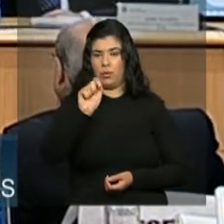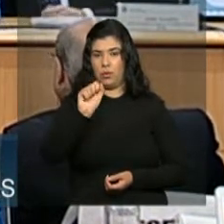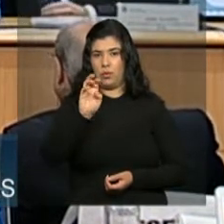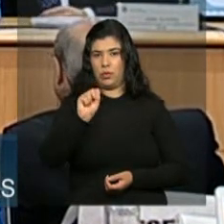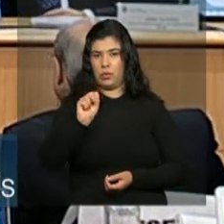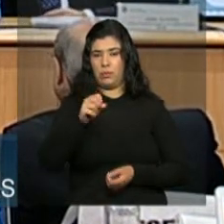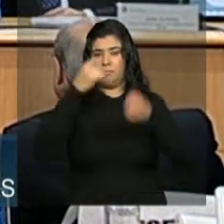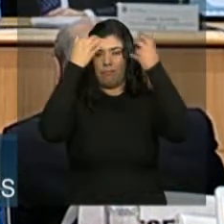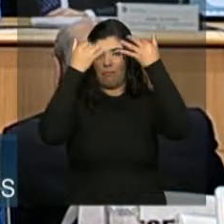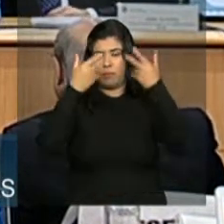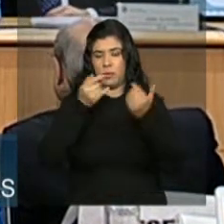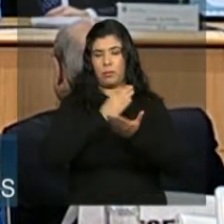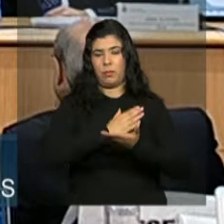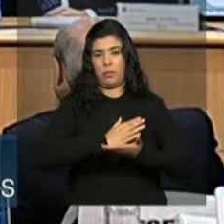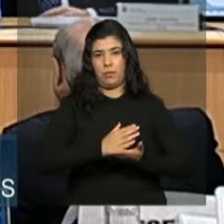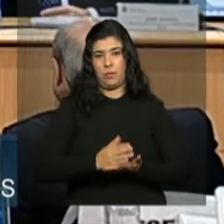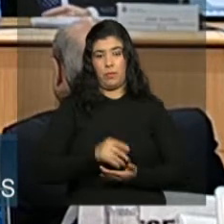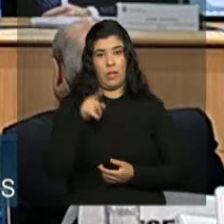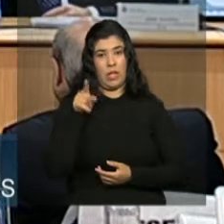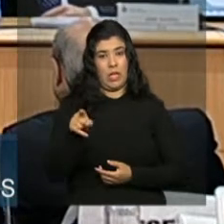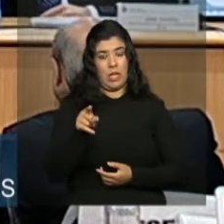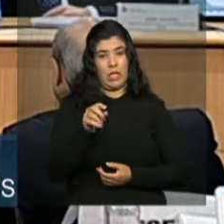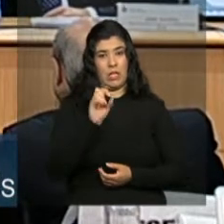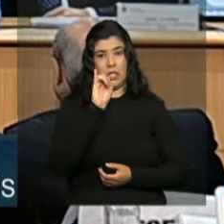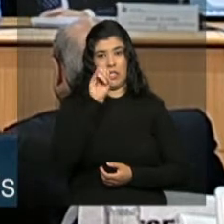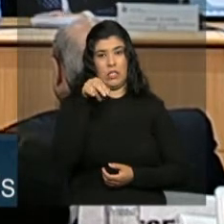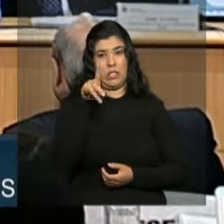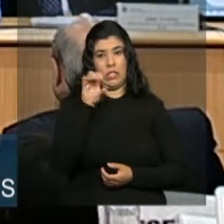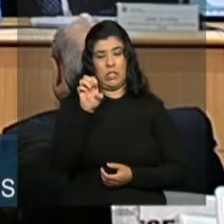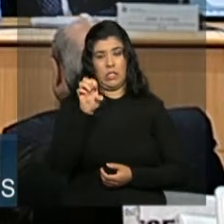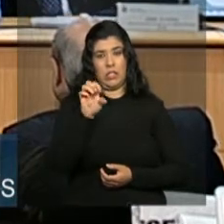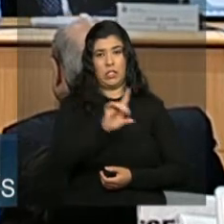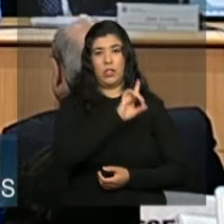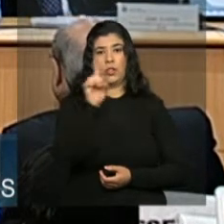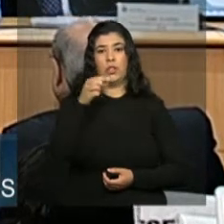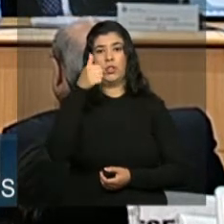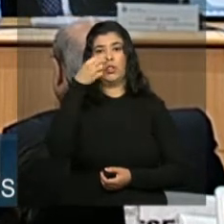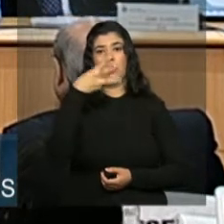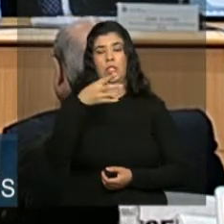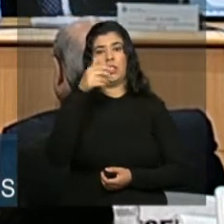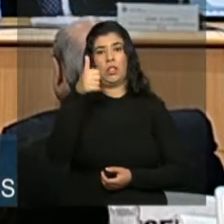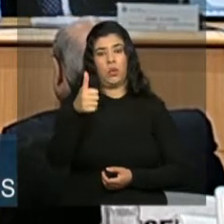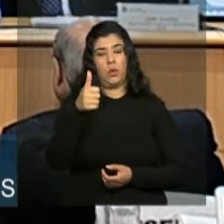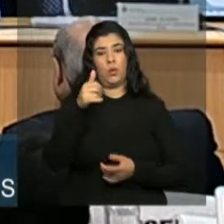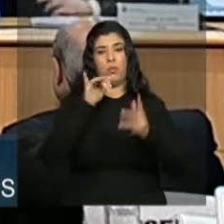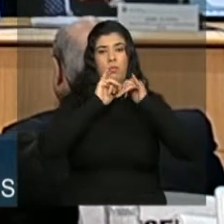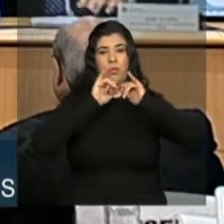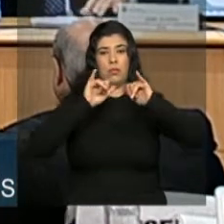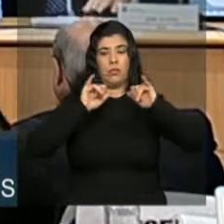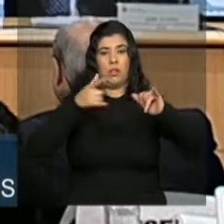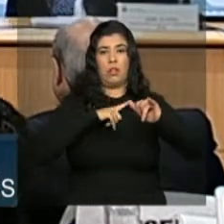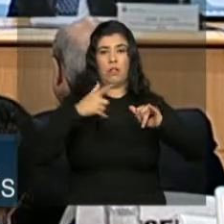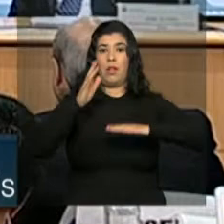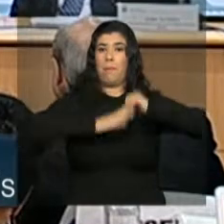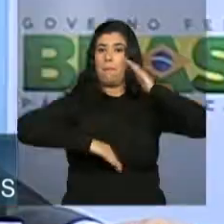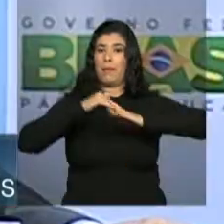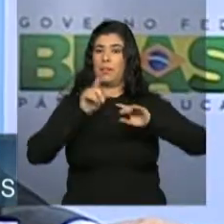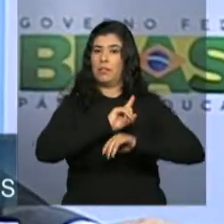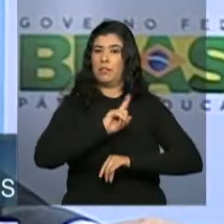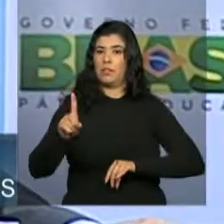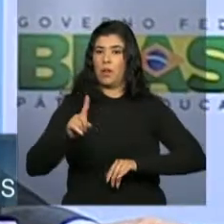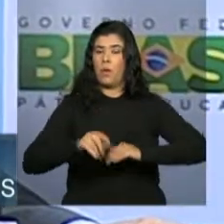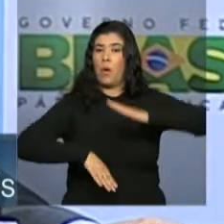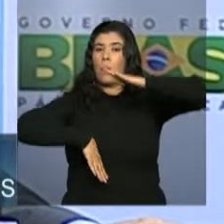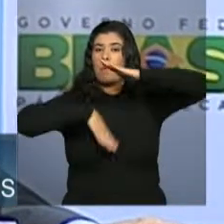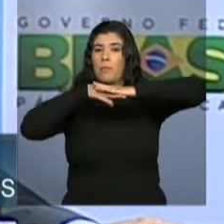coletiva tá e ciente de reajuste que vai ser divulgado dia 31 não é o que vai ser praticado ele aquilo que é colocado